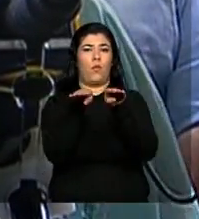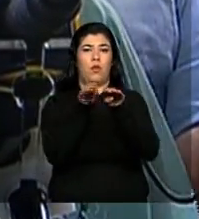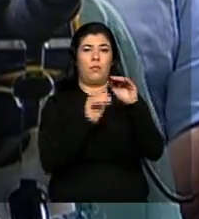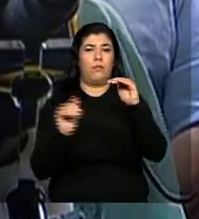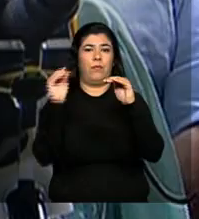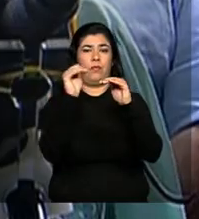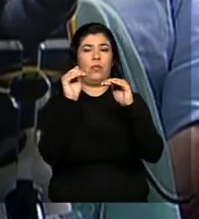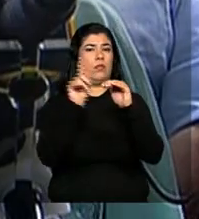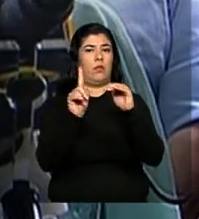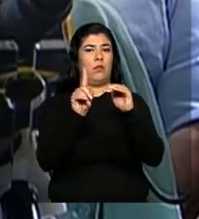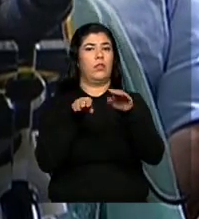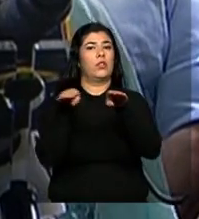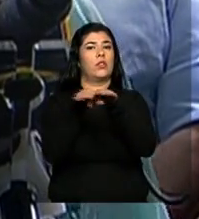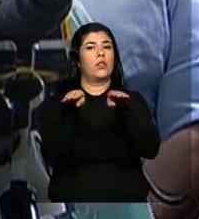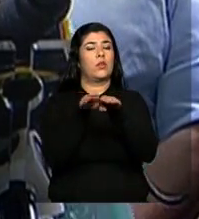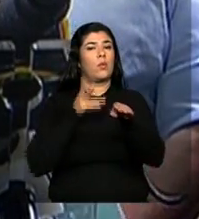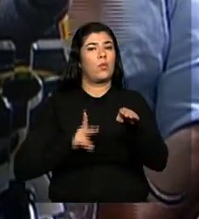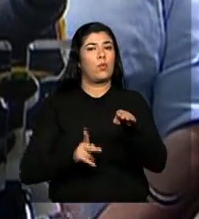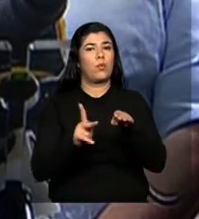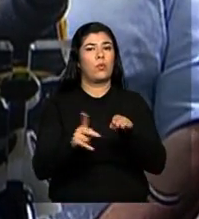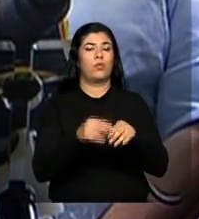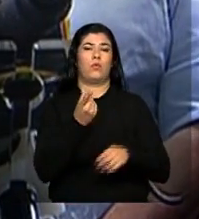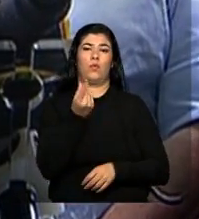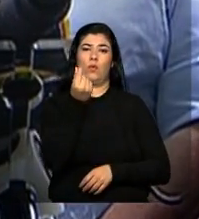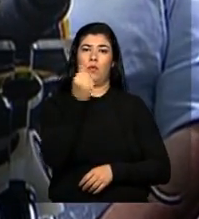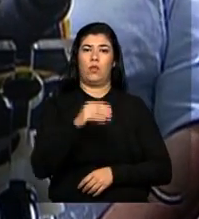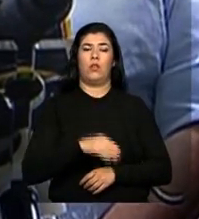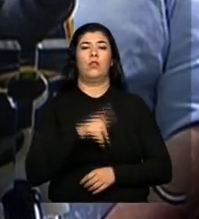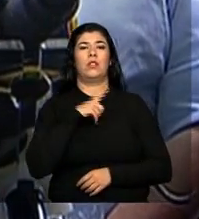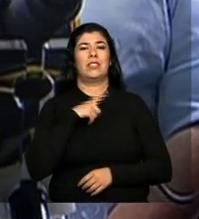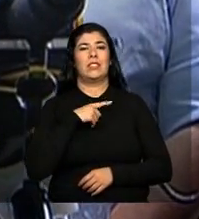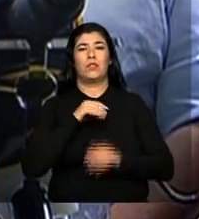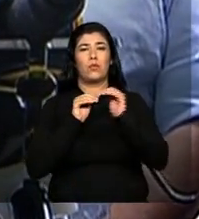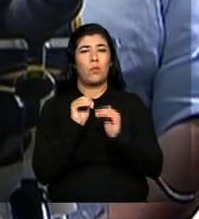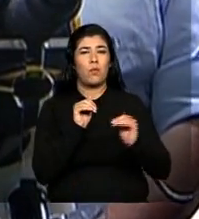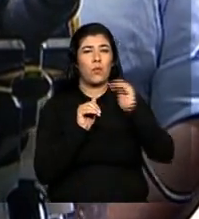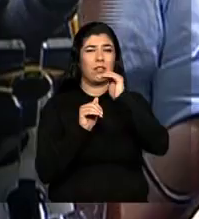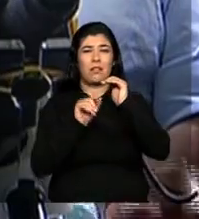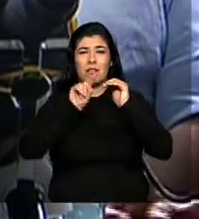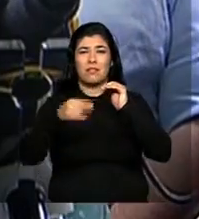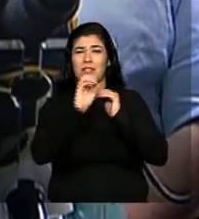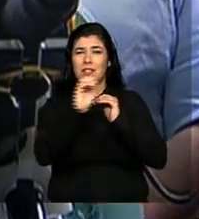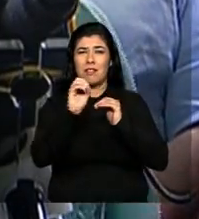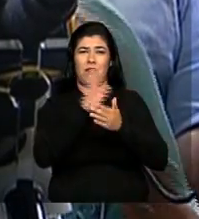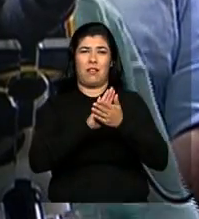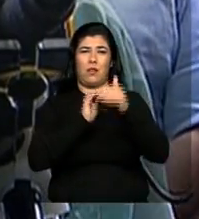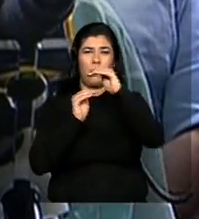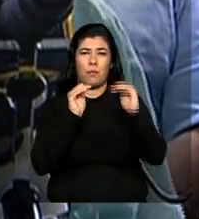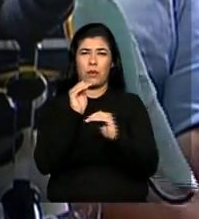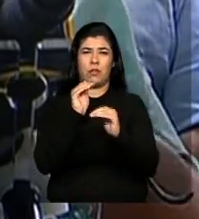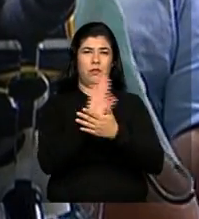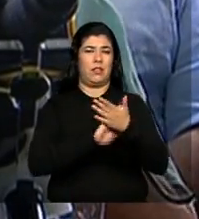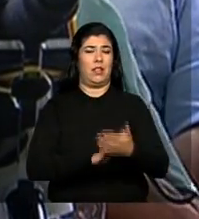fizemos. Recompor a CID. E não elevamos uma vírgula o preço dos combustíveis, nem abaixamos. Porque